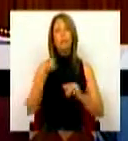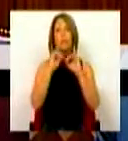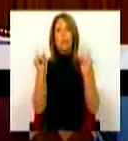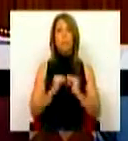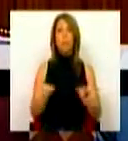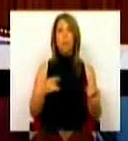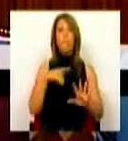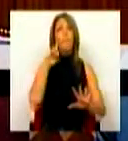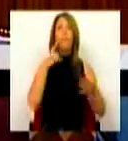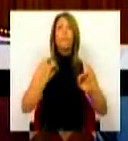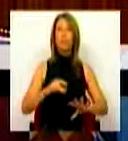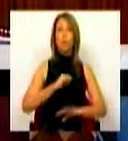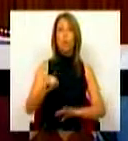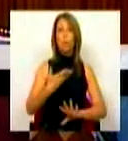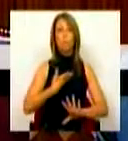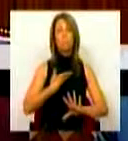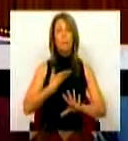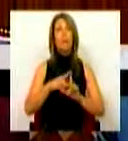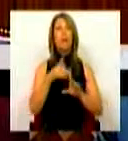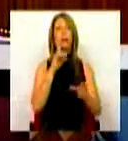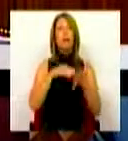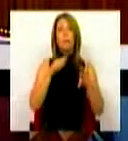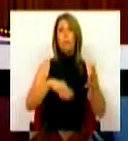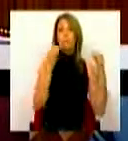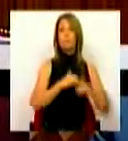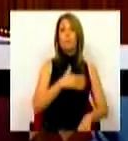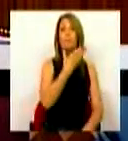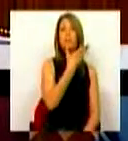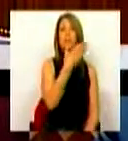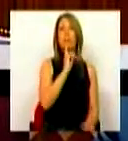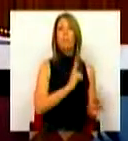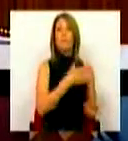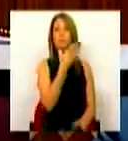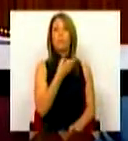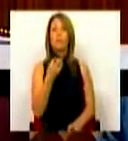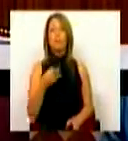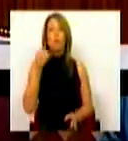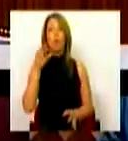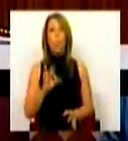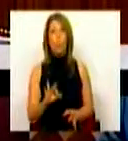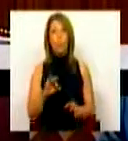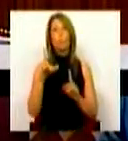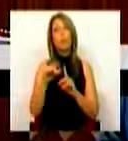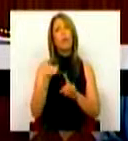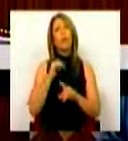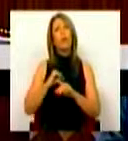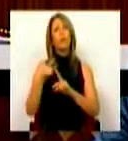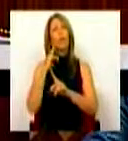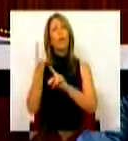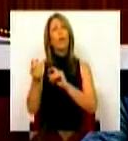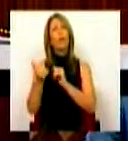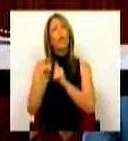Europa, ratificada a 17 de março de 1994, e a Convenção Internacional contra a Dopagem no Desporto da